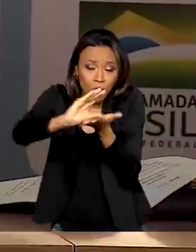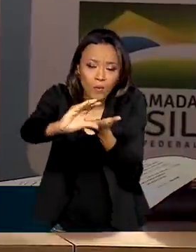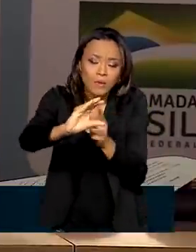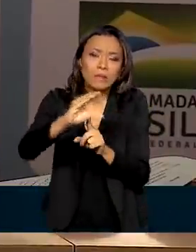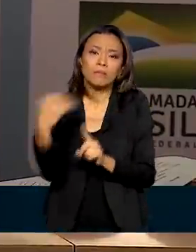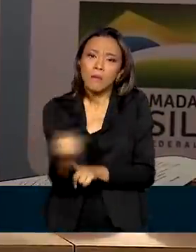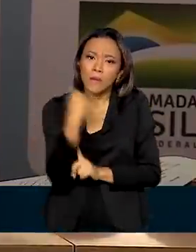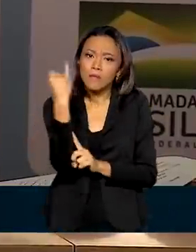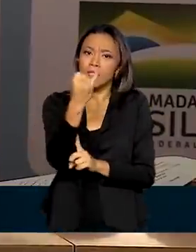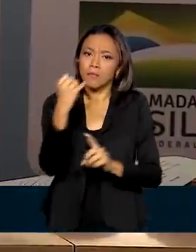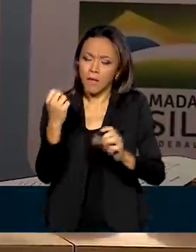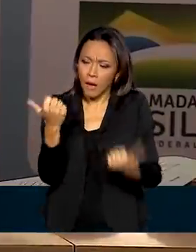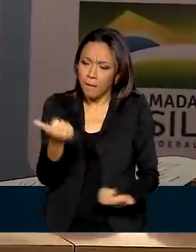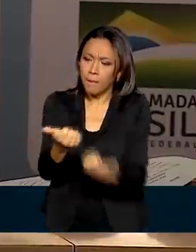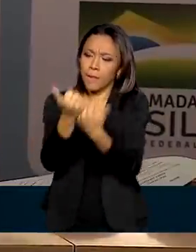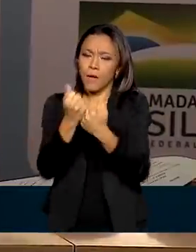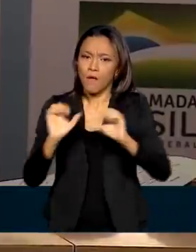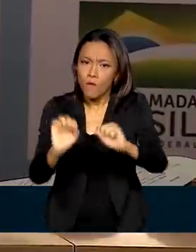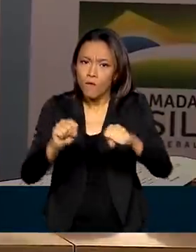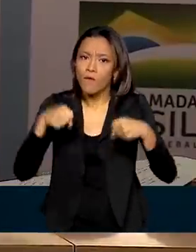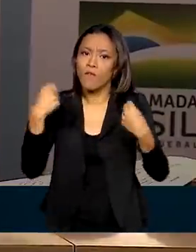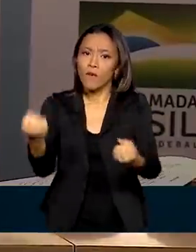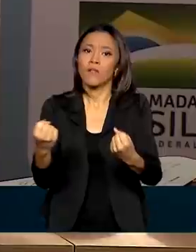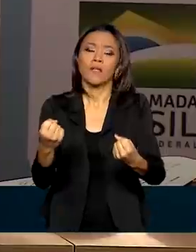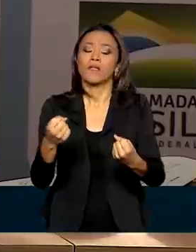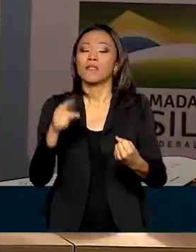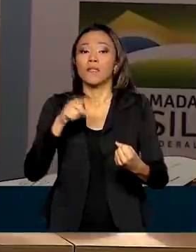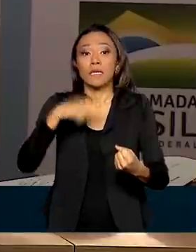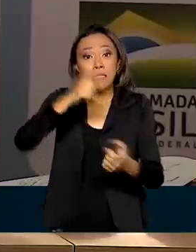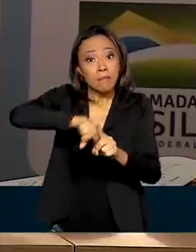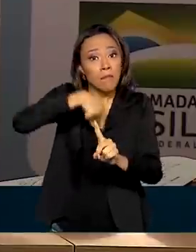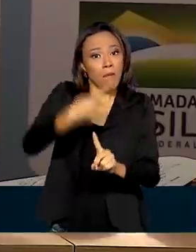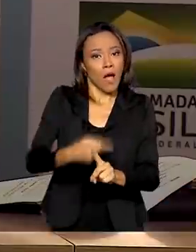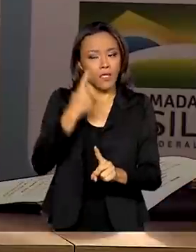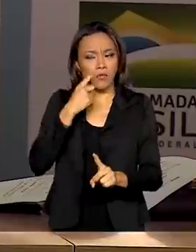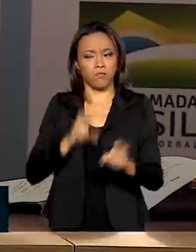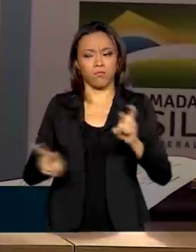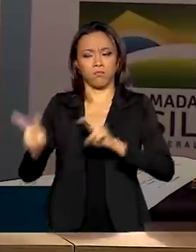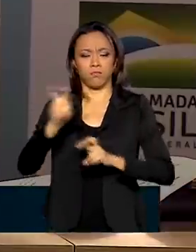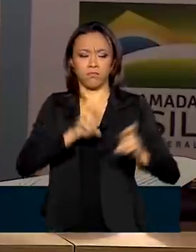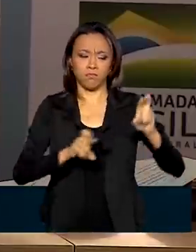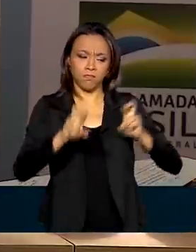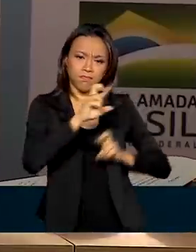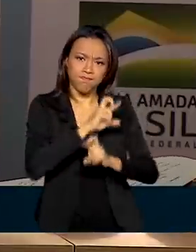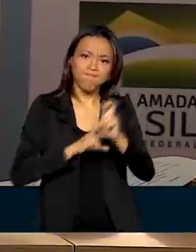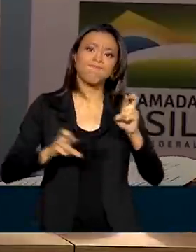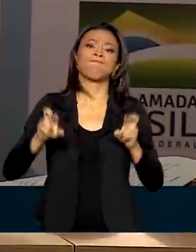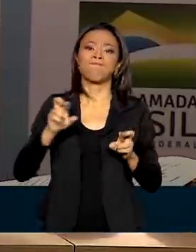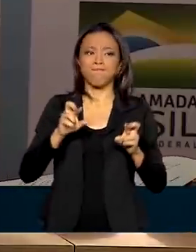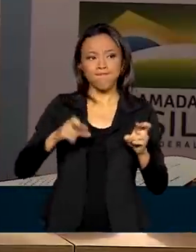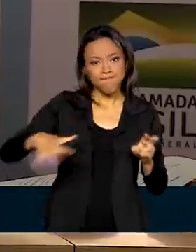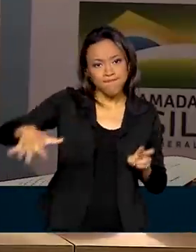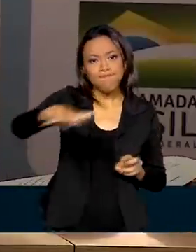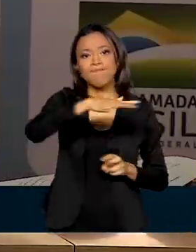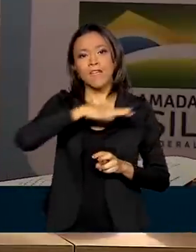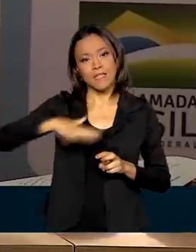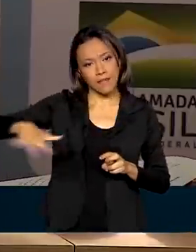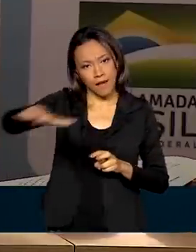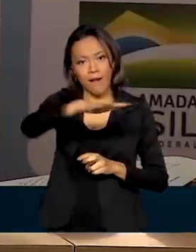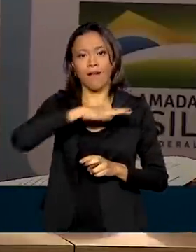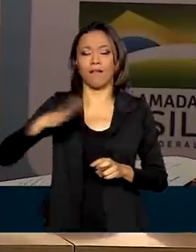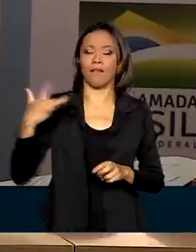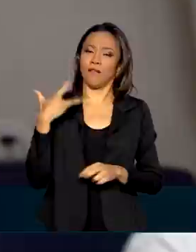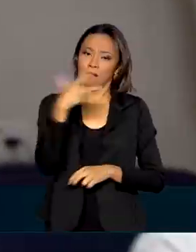ampliarmos e garantirmos uma capacidade de vigilância, de atenção e resposta às emergências de saúde